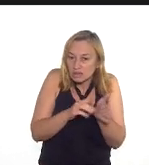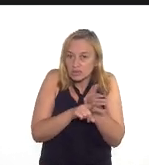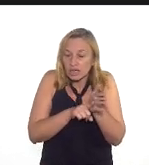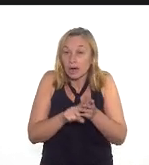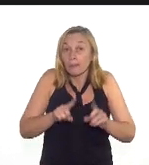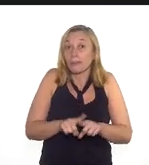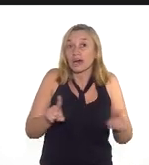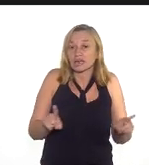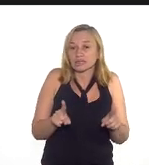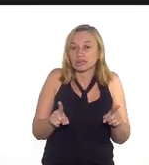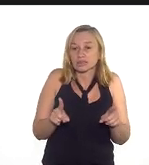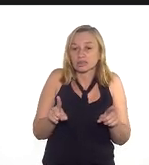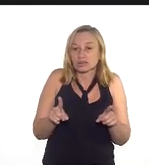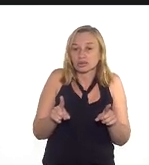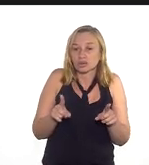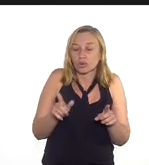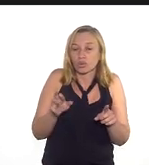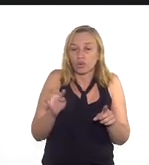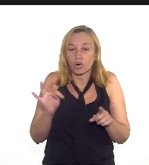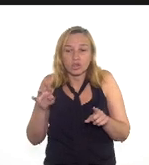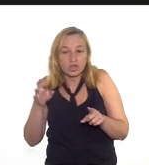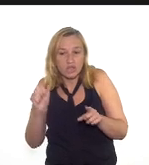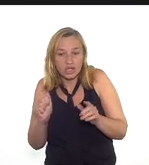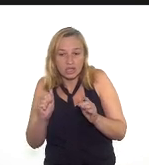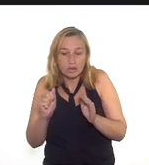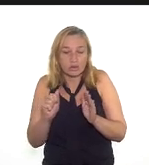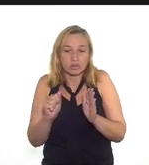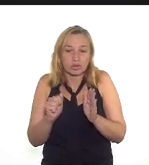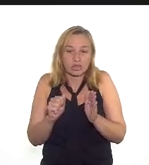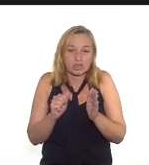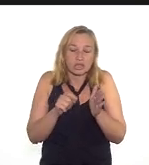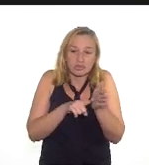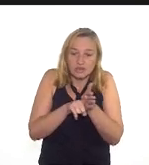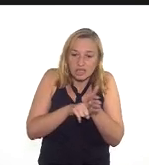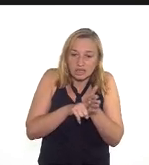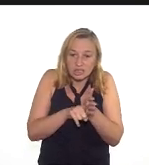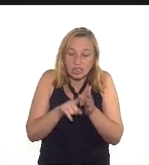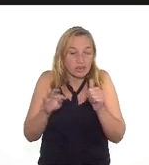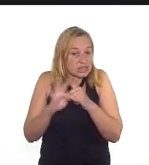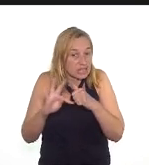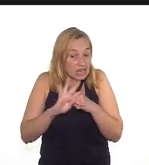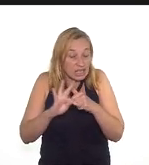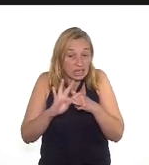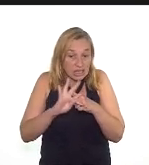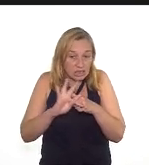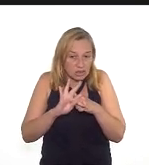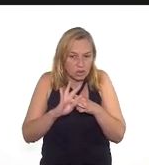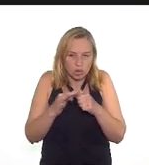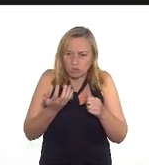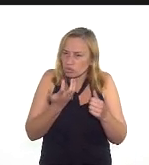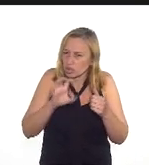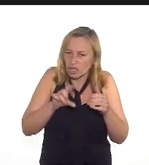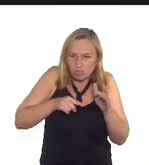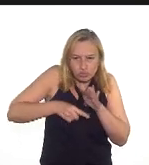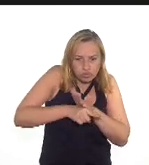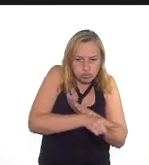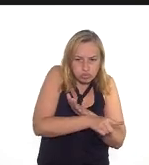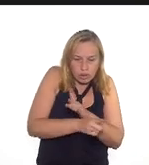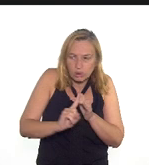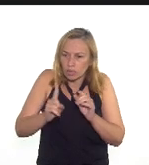isso, o roteiro de fiscalização é um tema muito, muito técnico, eu não quero aqui entrar assim a fundo, acho que não é o objetivo,